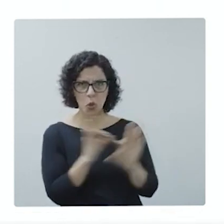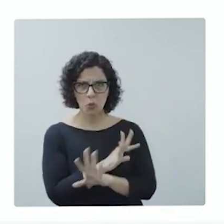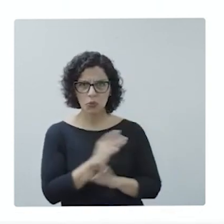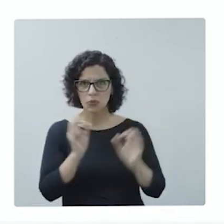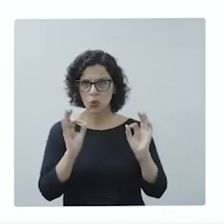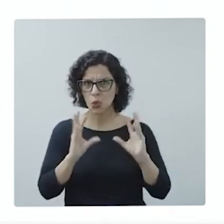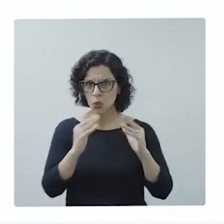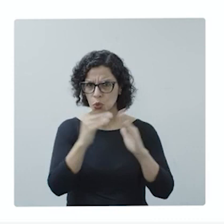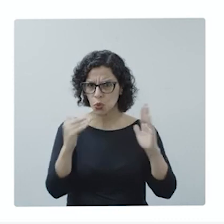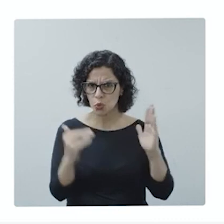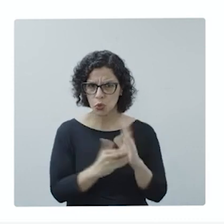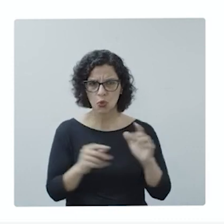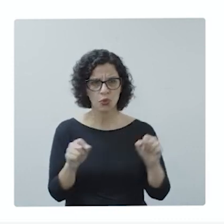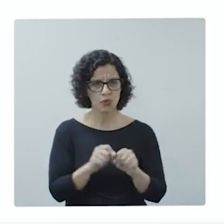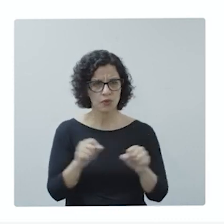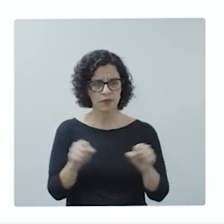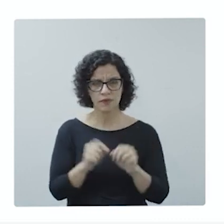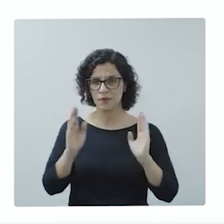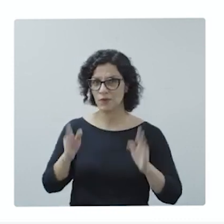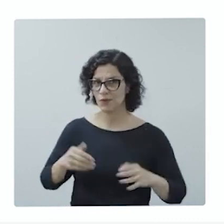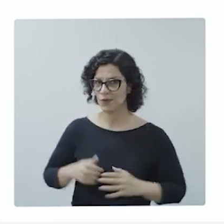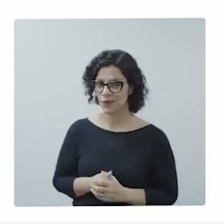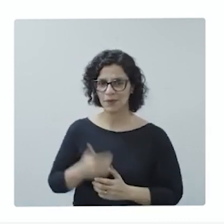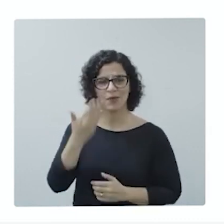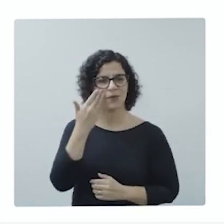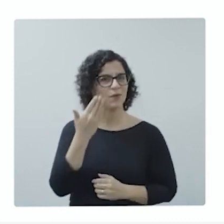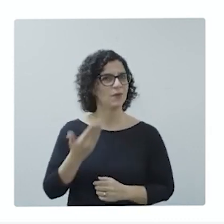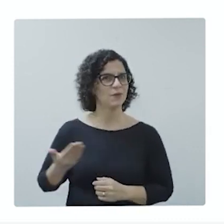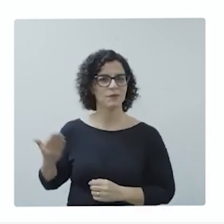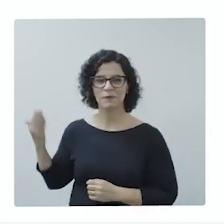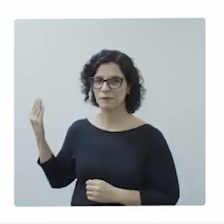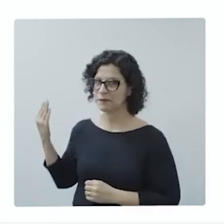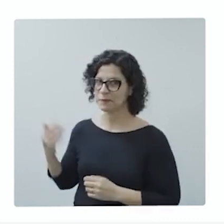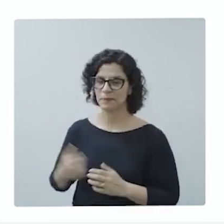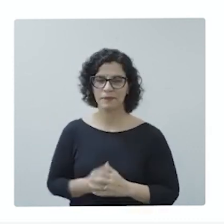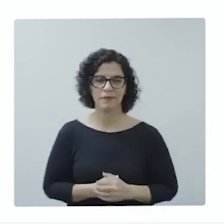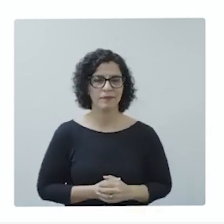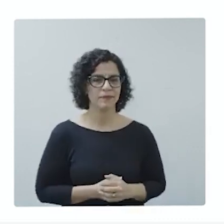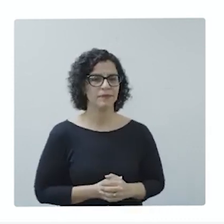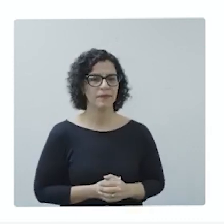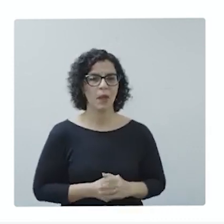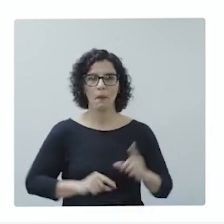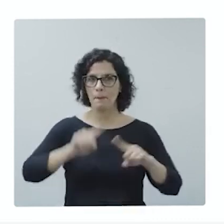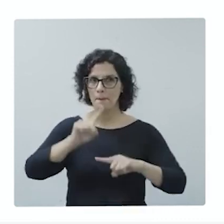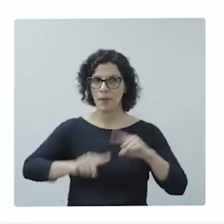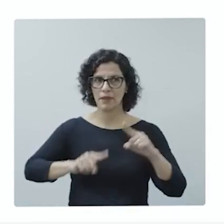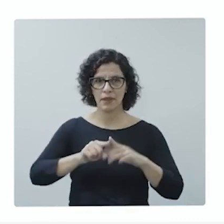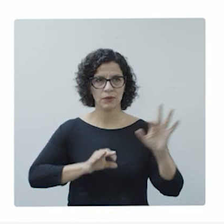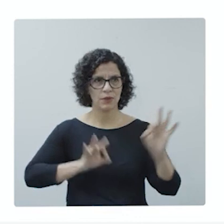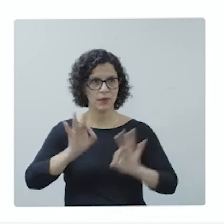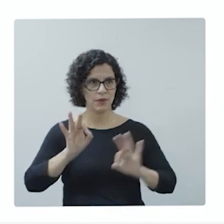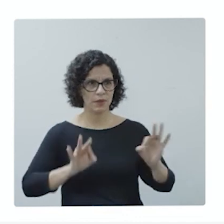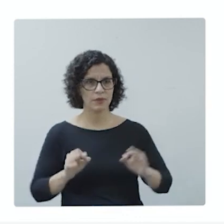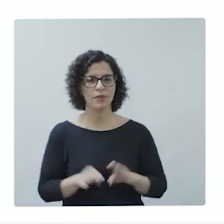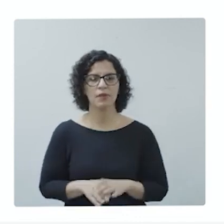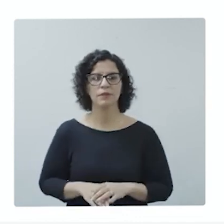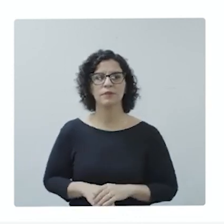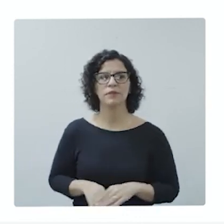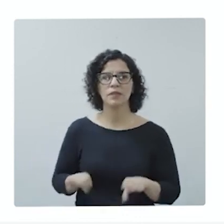demos conta de toda a nossa rotina. Olho lá na tela. Organizamos os